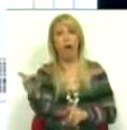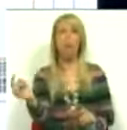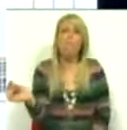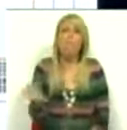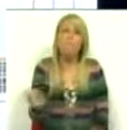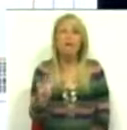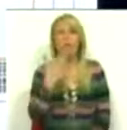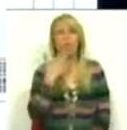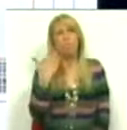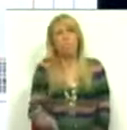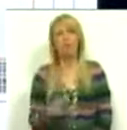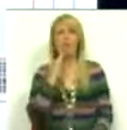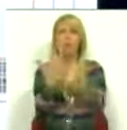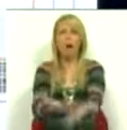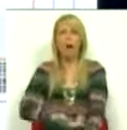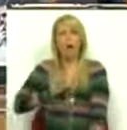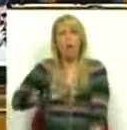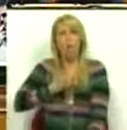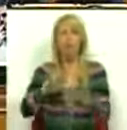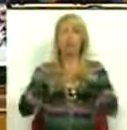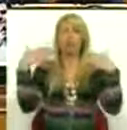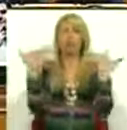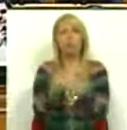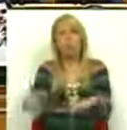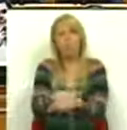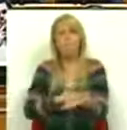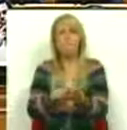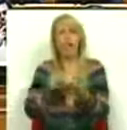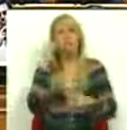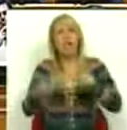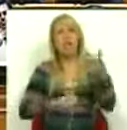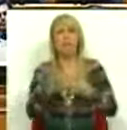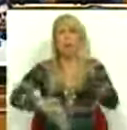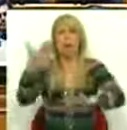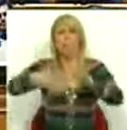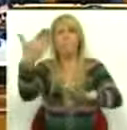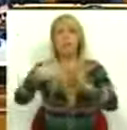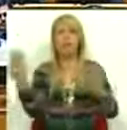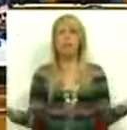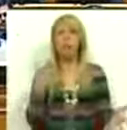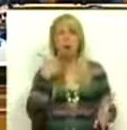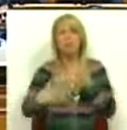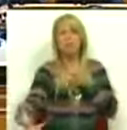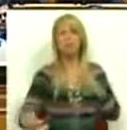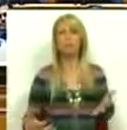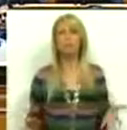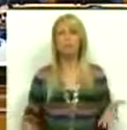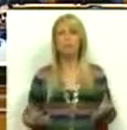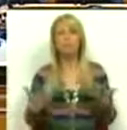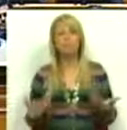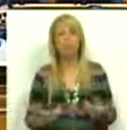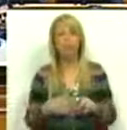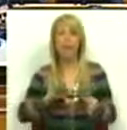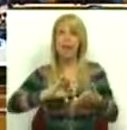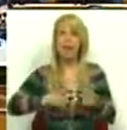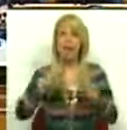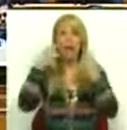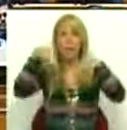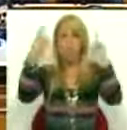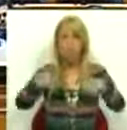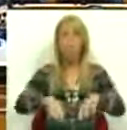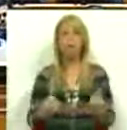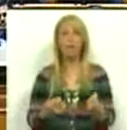mínimo, pede-se que não lance o alarme social com base em análises apressadas. A necessidade de afirmação num partido não